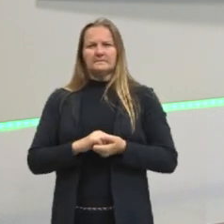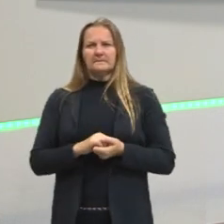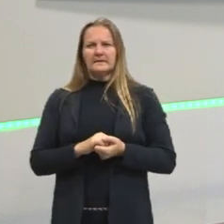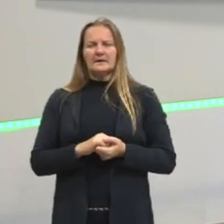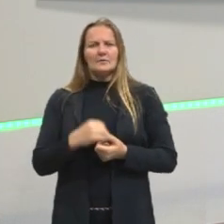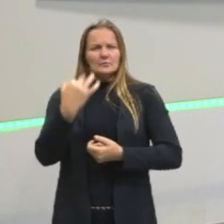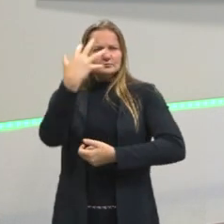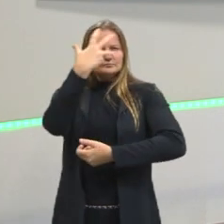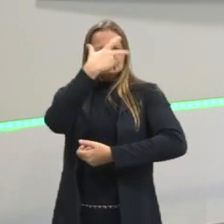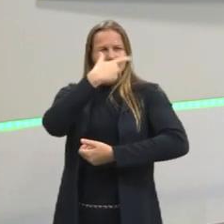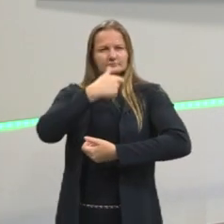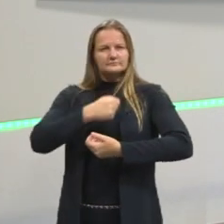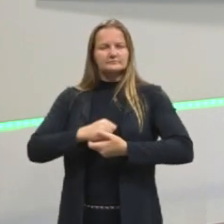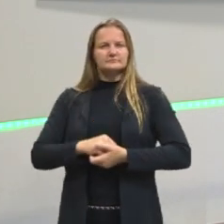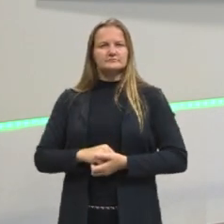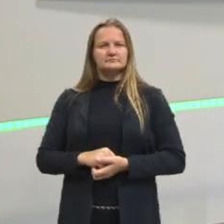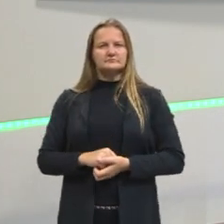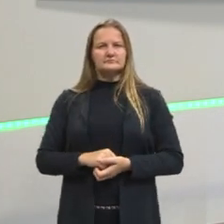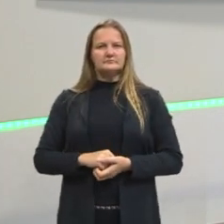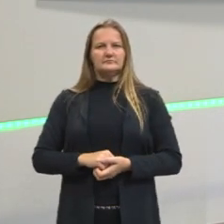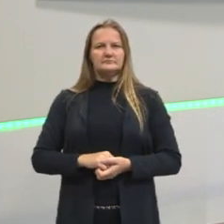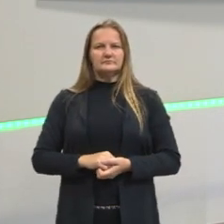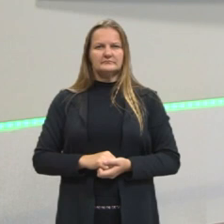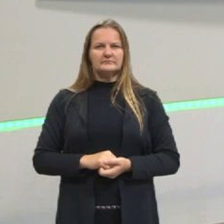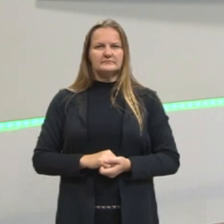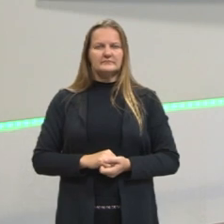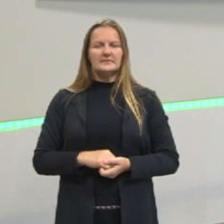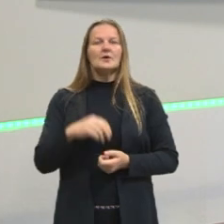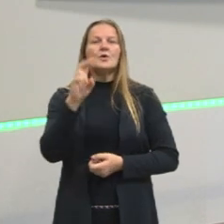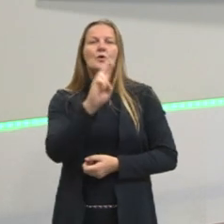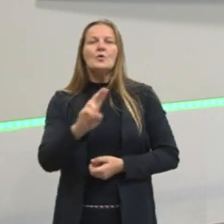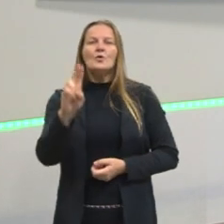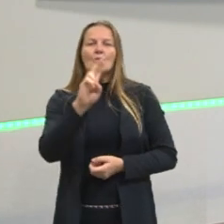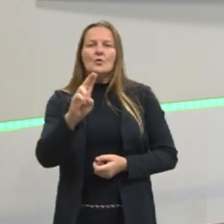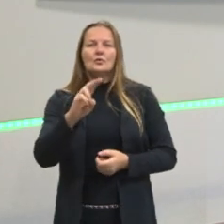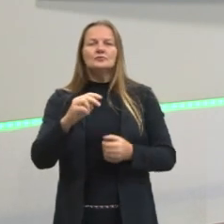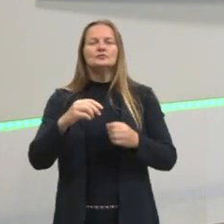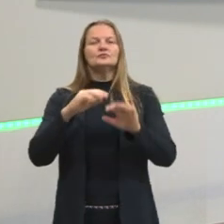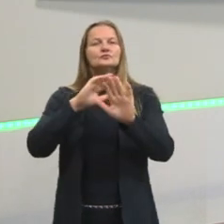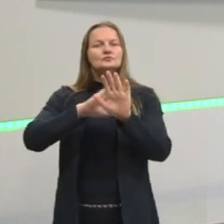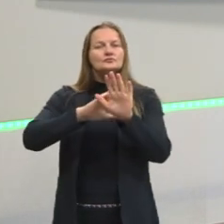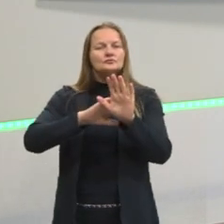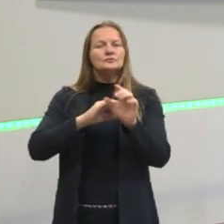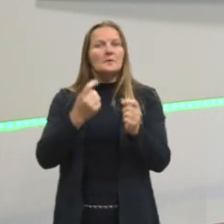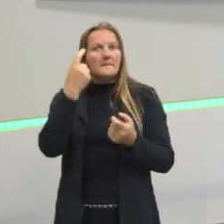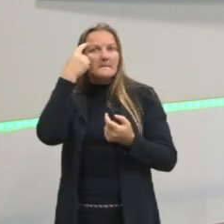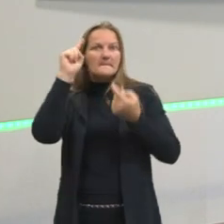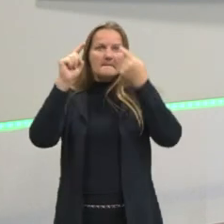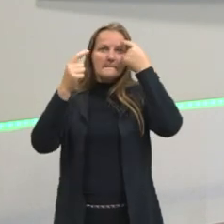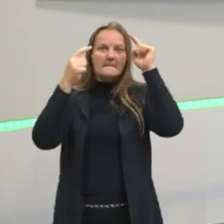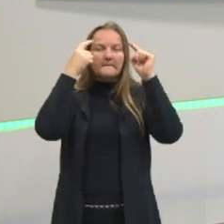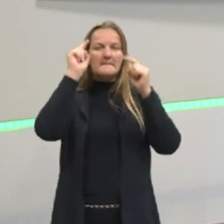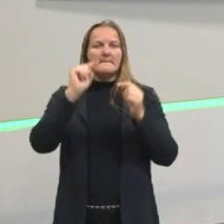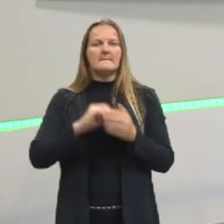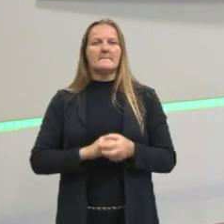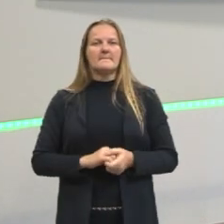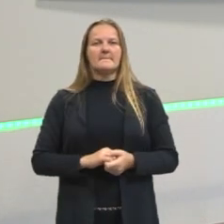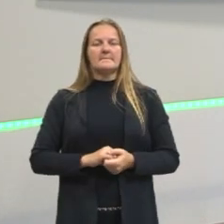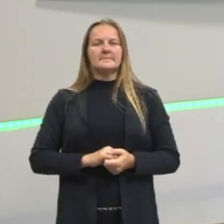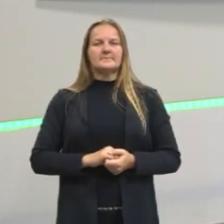embelezaram os a nossa língua portuguesa através desse uso conotativo esse uso criativa e da nossa